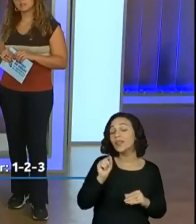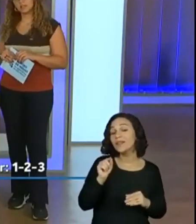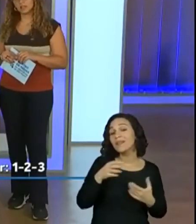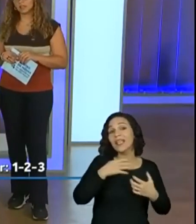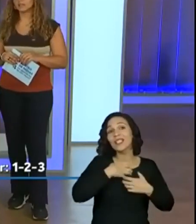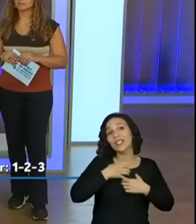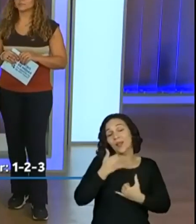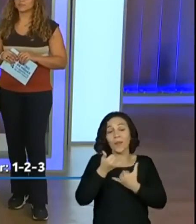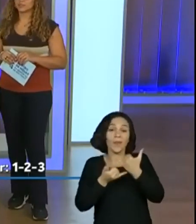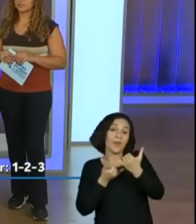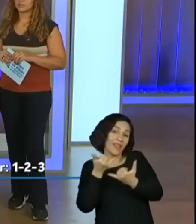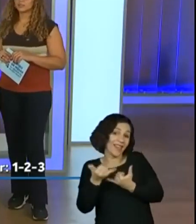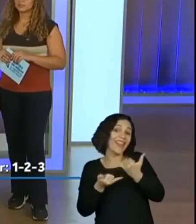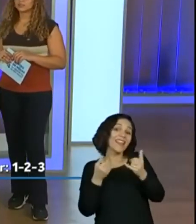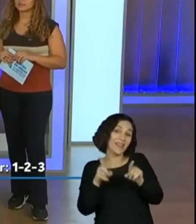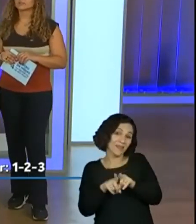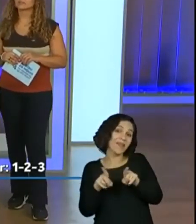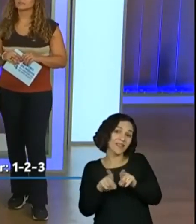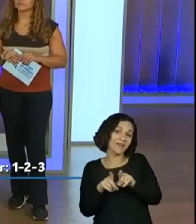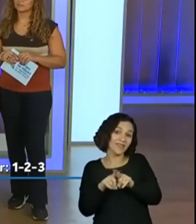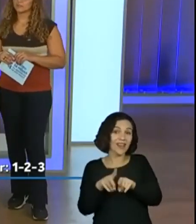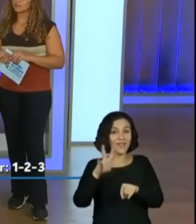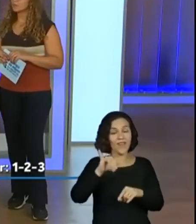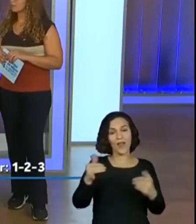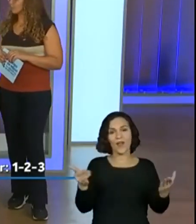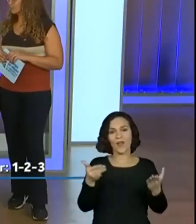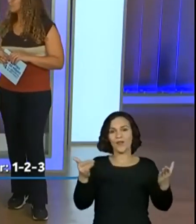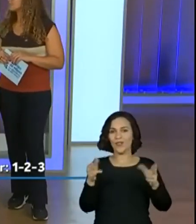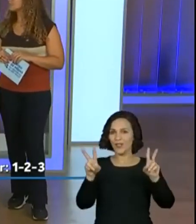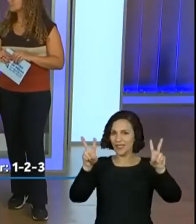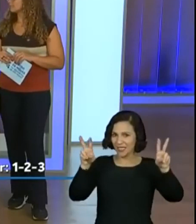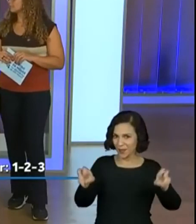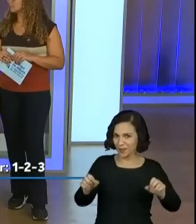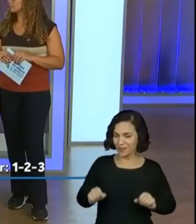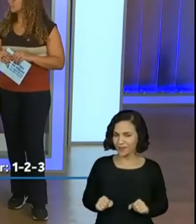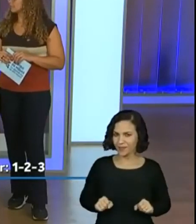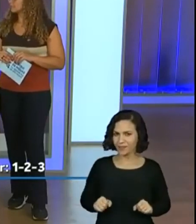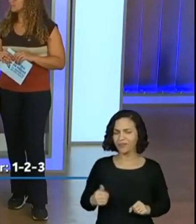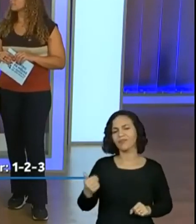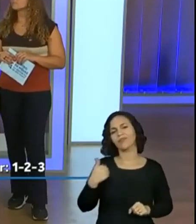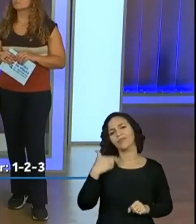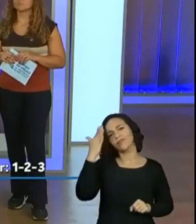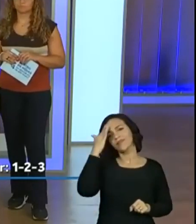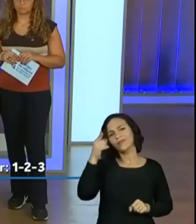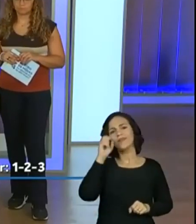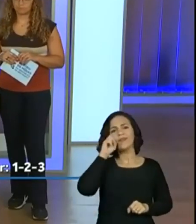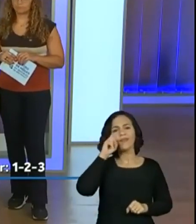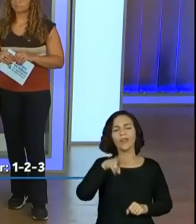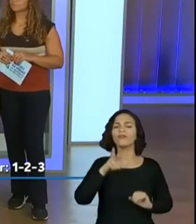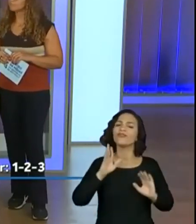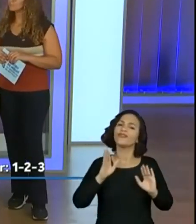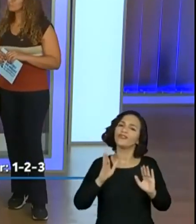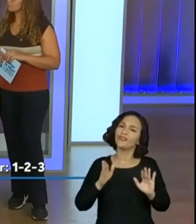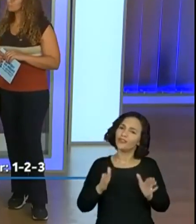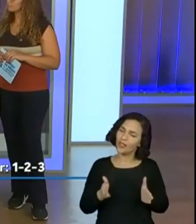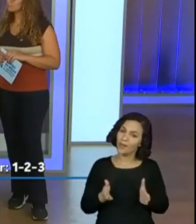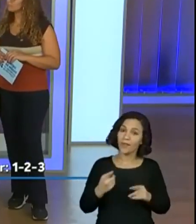brincar um pouquinho. Sim. Com o que a gente vai estudar aqui hoje, né? Eu sei que eles já viram, porque